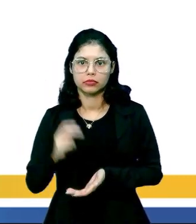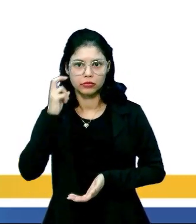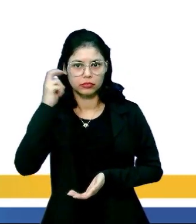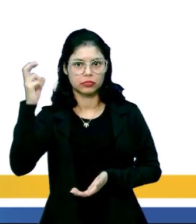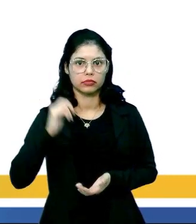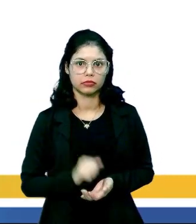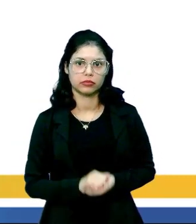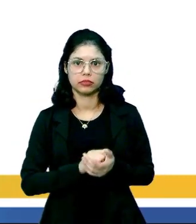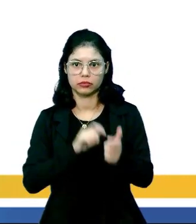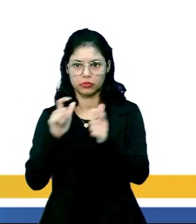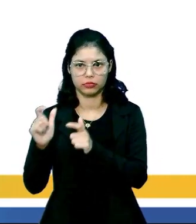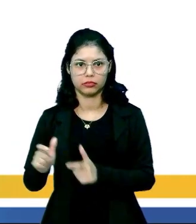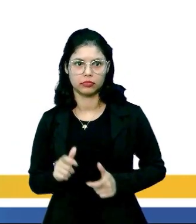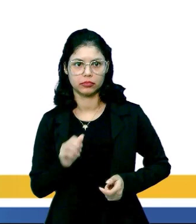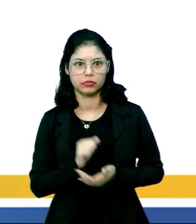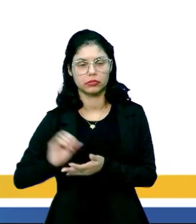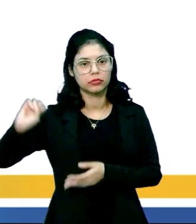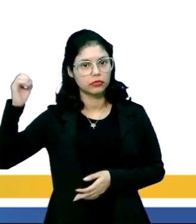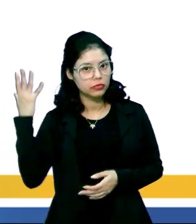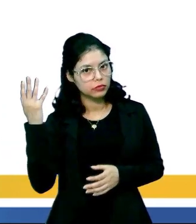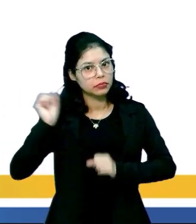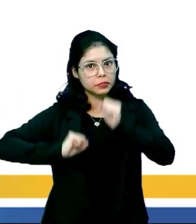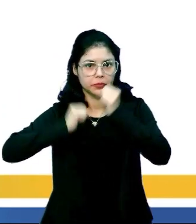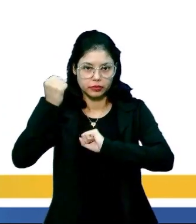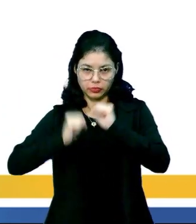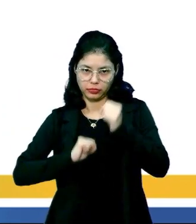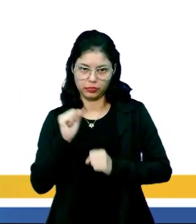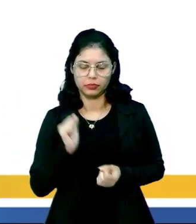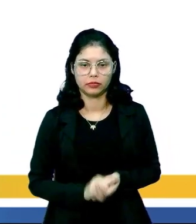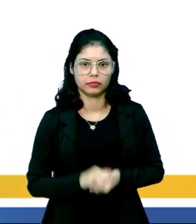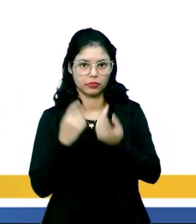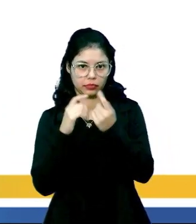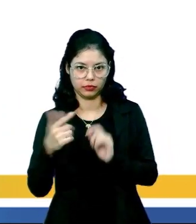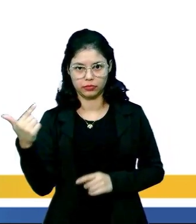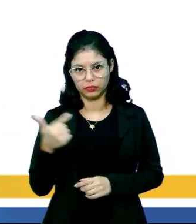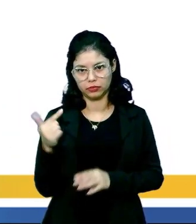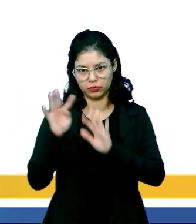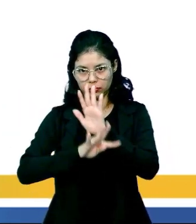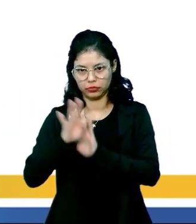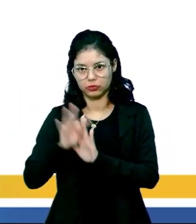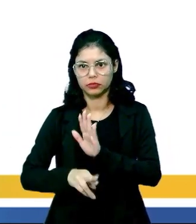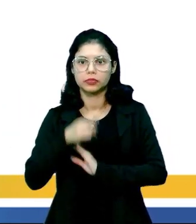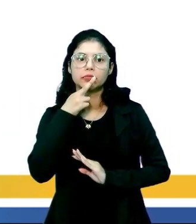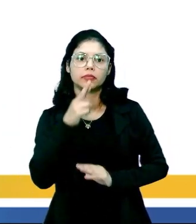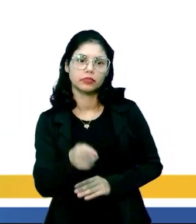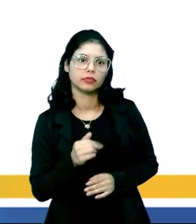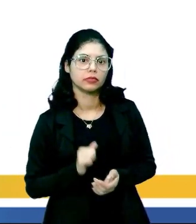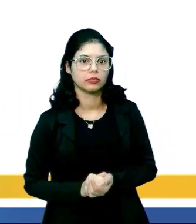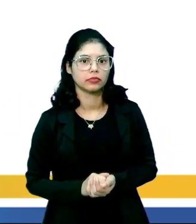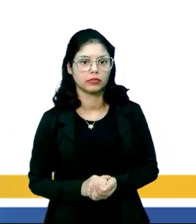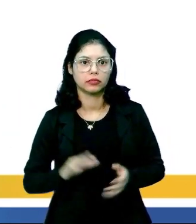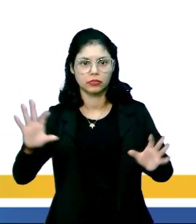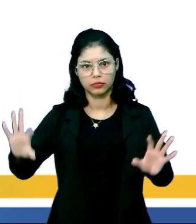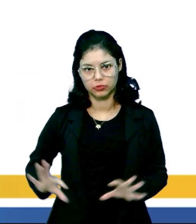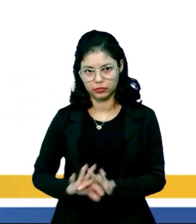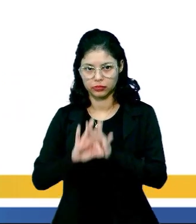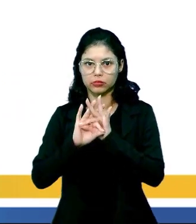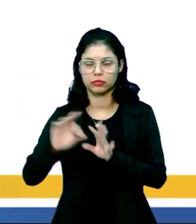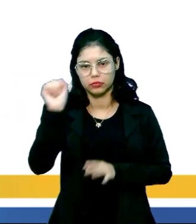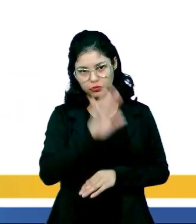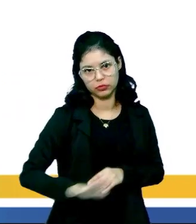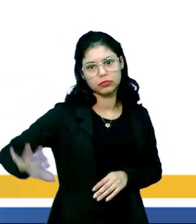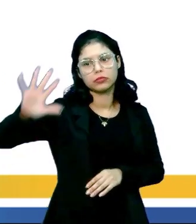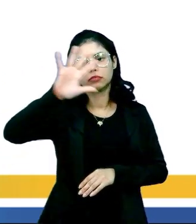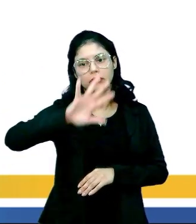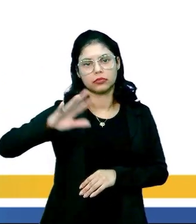parceria com a cultura local no caso da Indústria Musical seg texto o resultado dessa